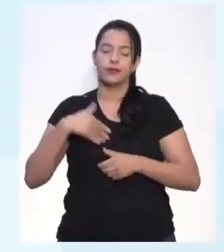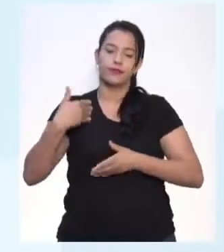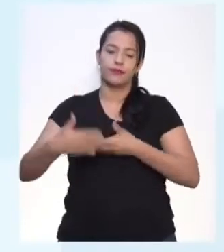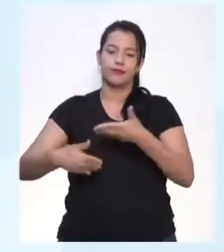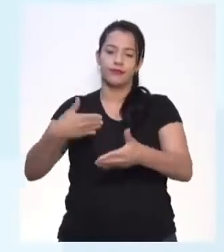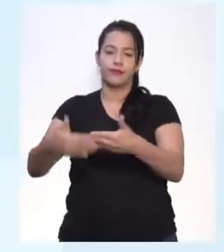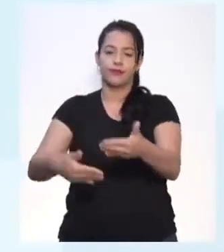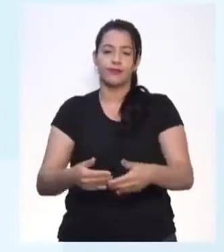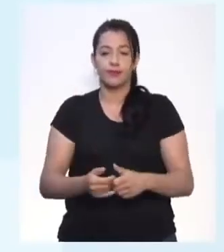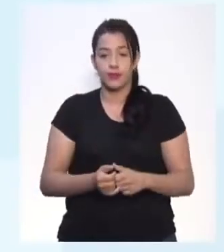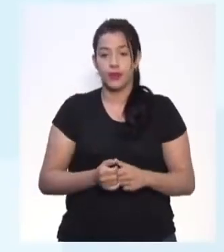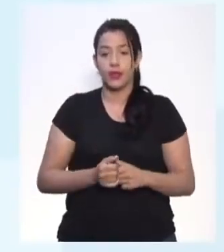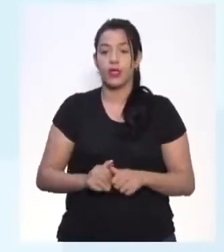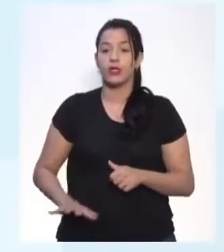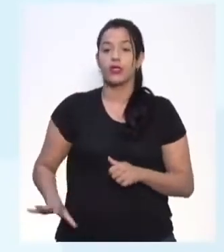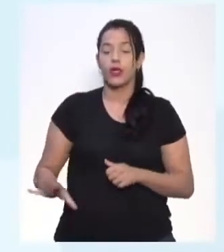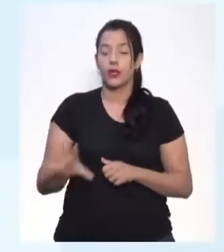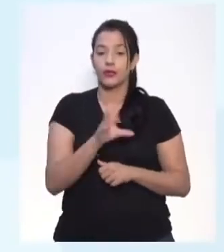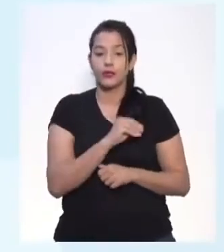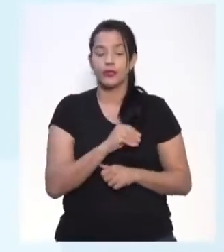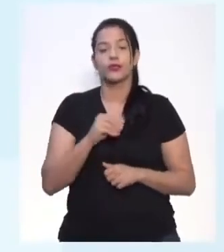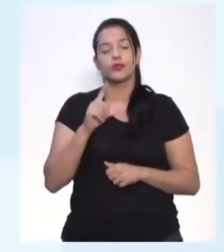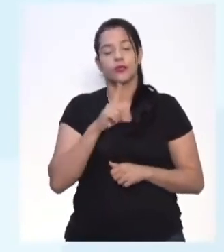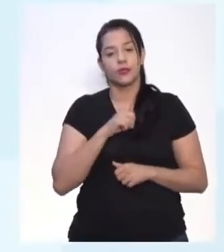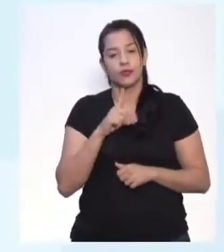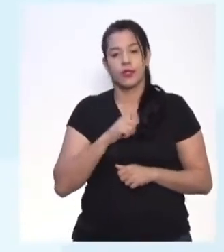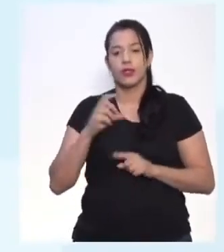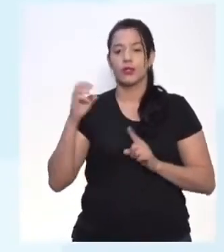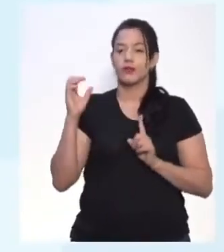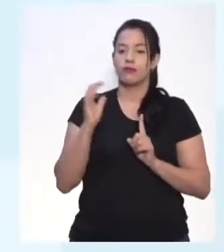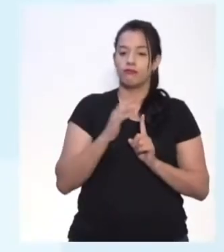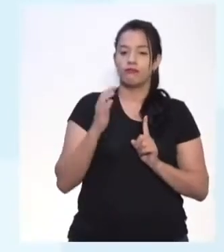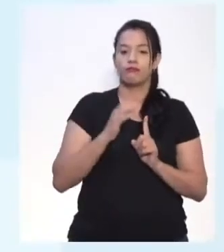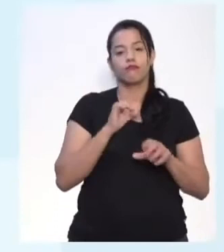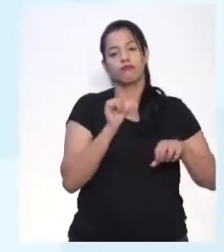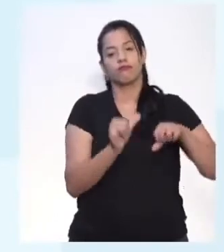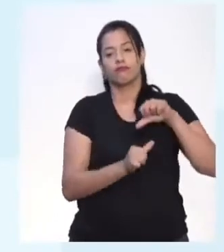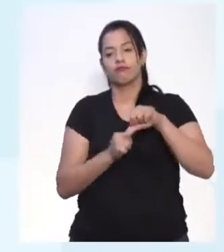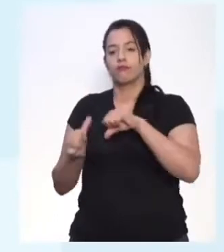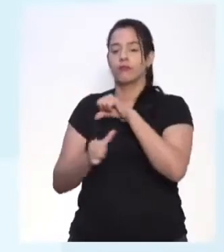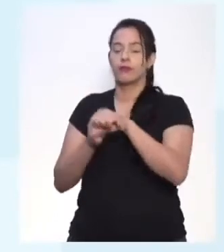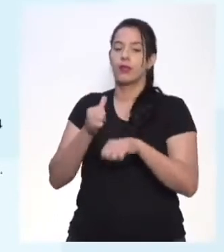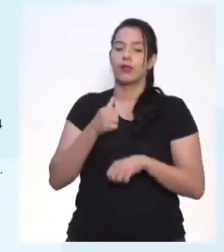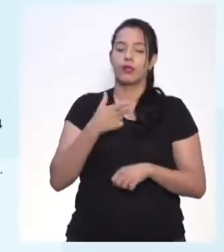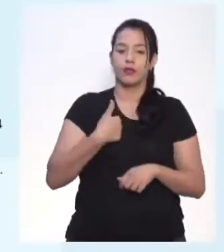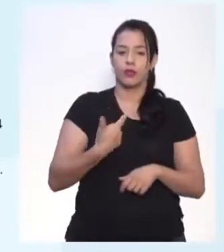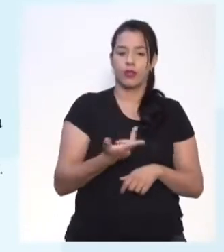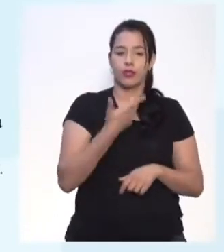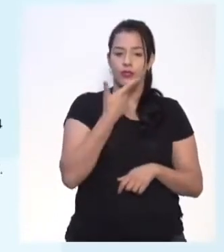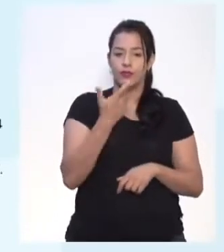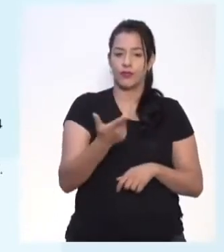Tá? Então, tudo isso vai interferir nas modificações nas variedades da nossa língua.